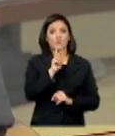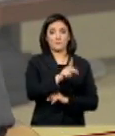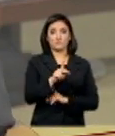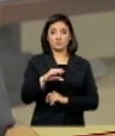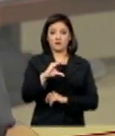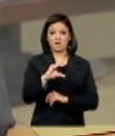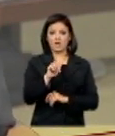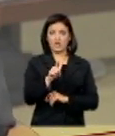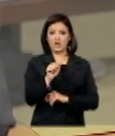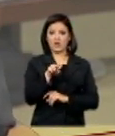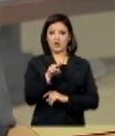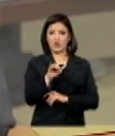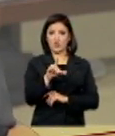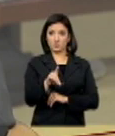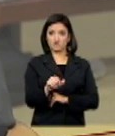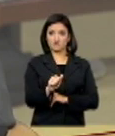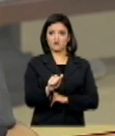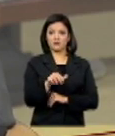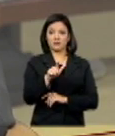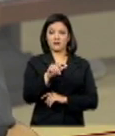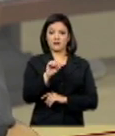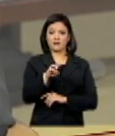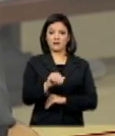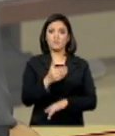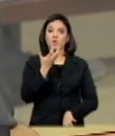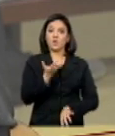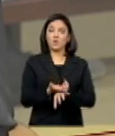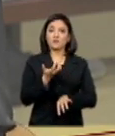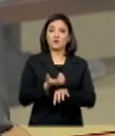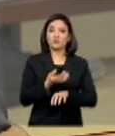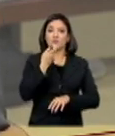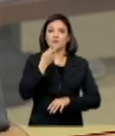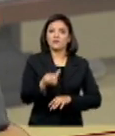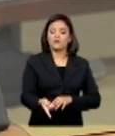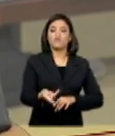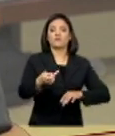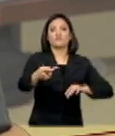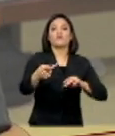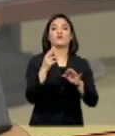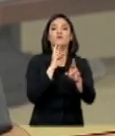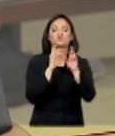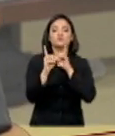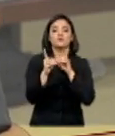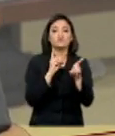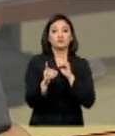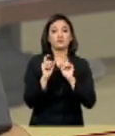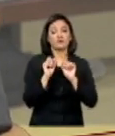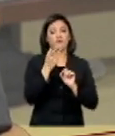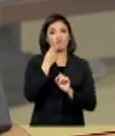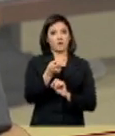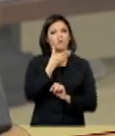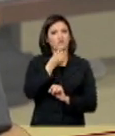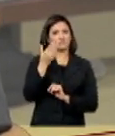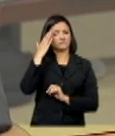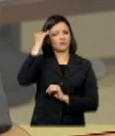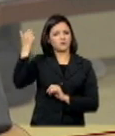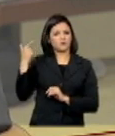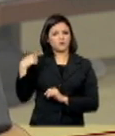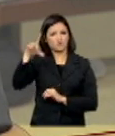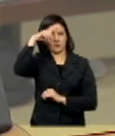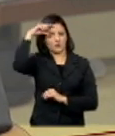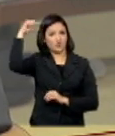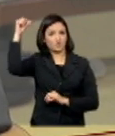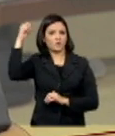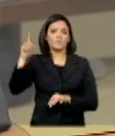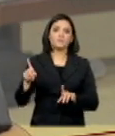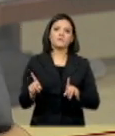em seu conteúdo estudo sobre a teoria do diálogo das fontes ela cita que a helix games em seu curso geral de haia